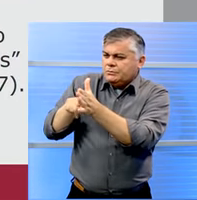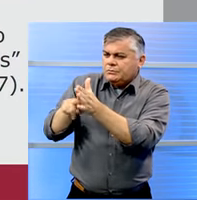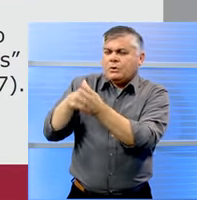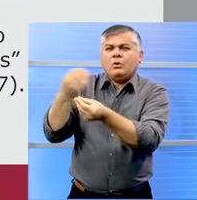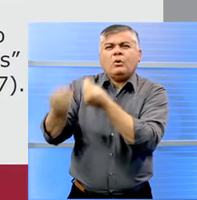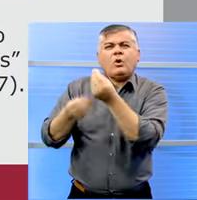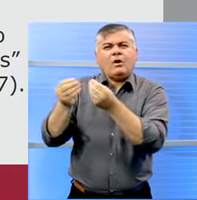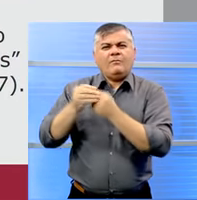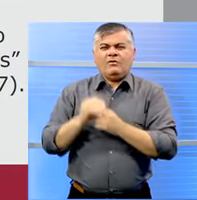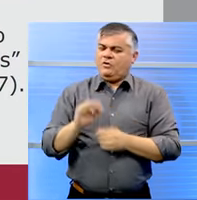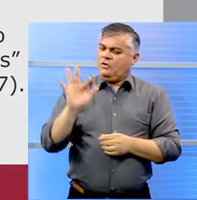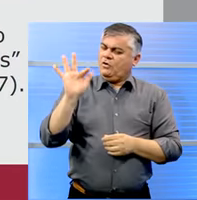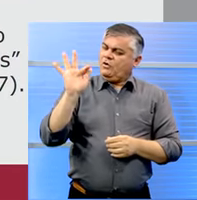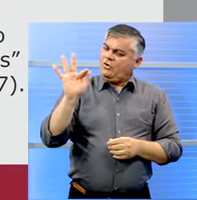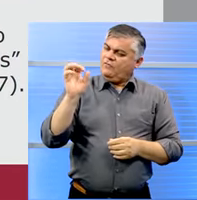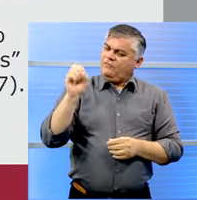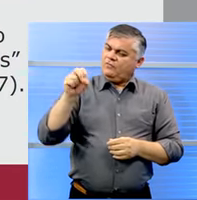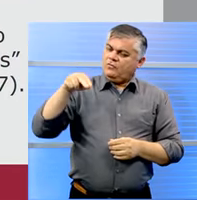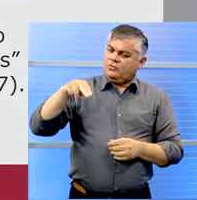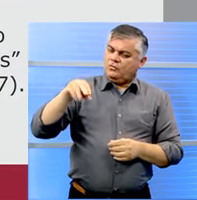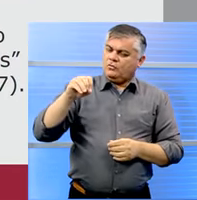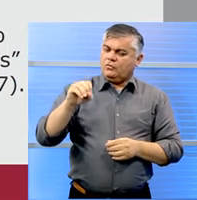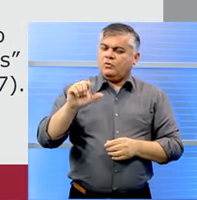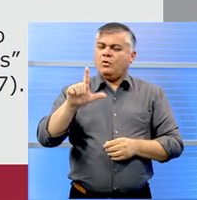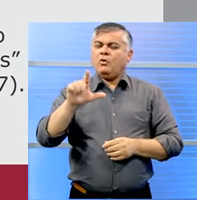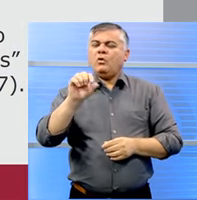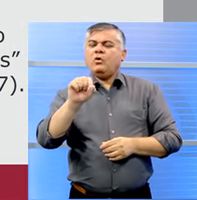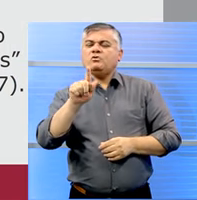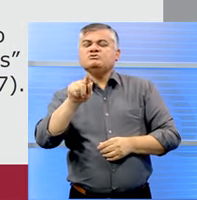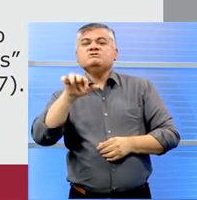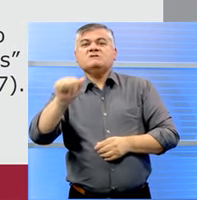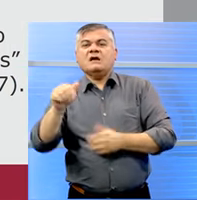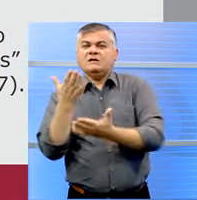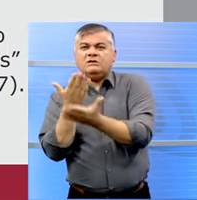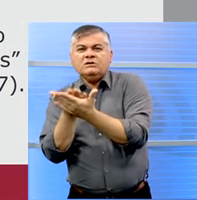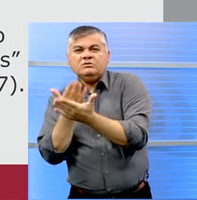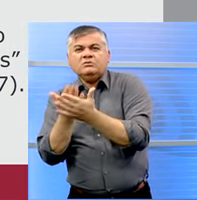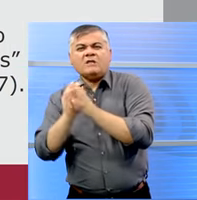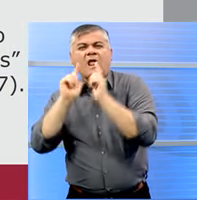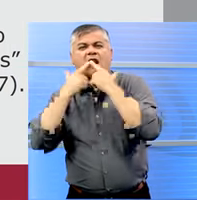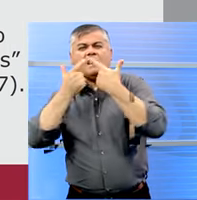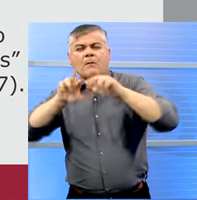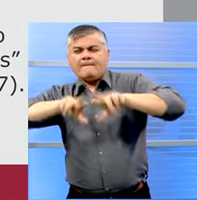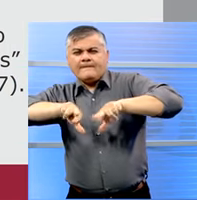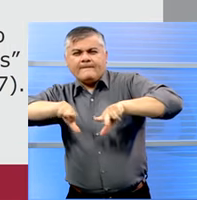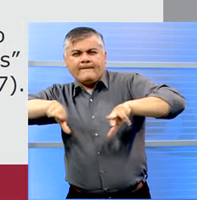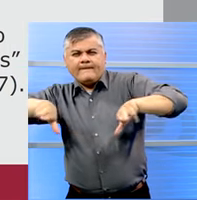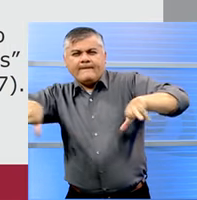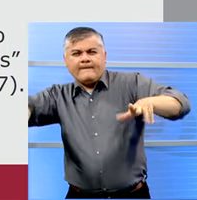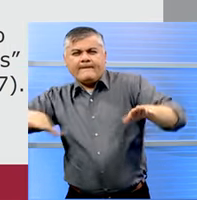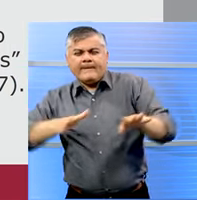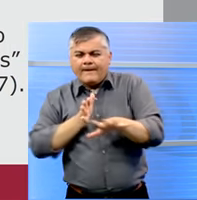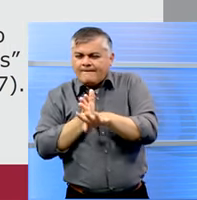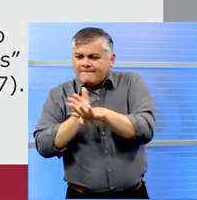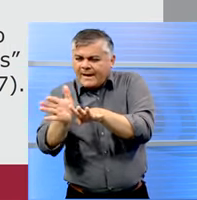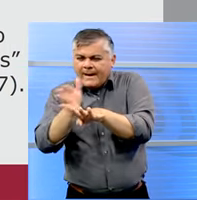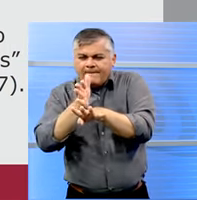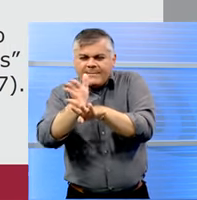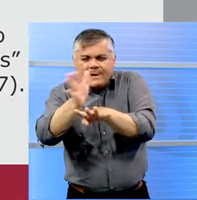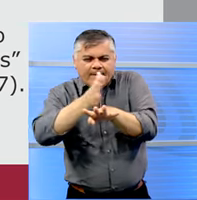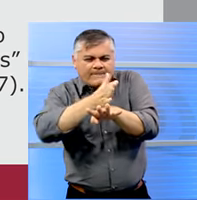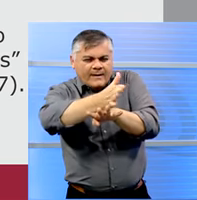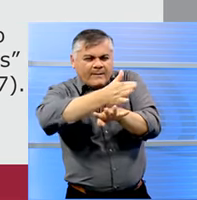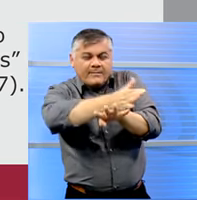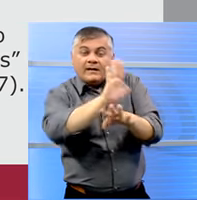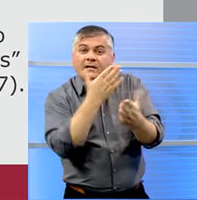fonologia. Fonologia é o estudo das línguas, é o ramo da linguística que estuda, que objetiva identificar